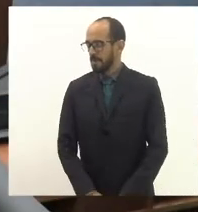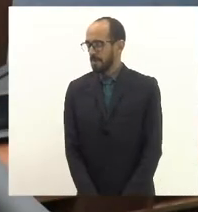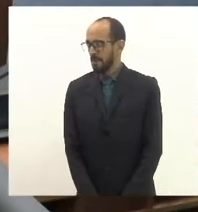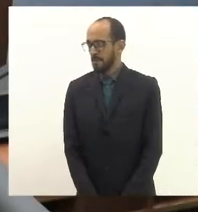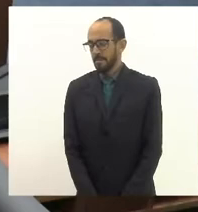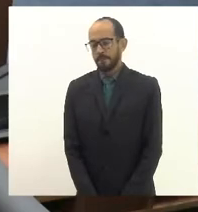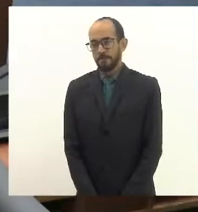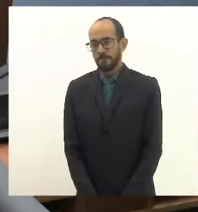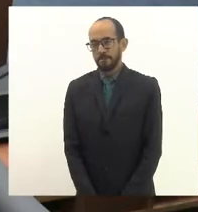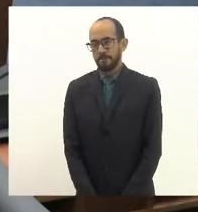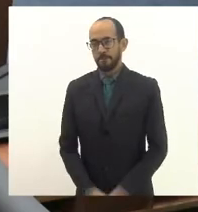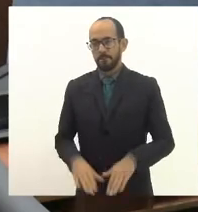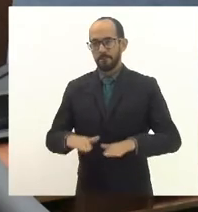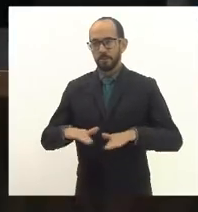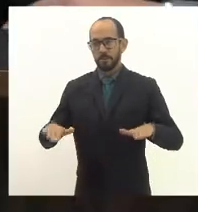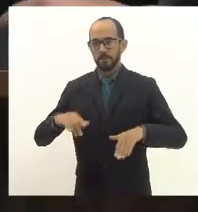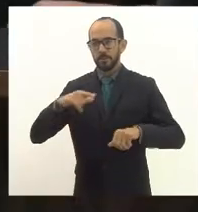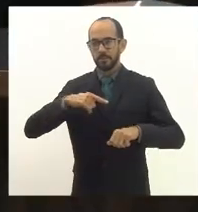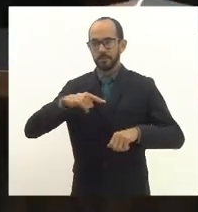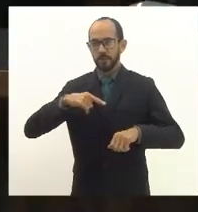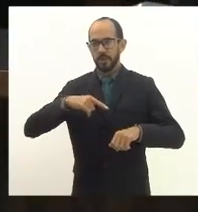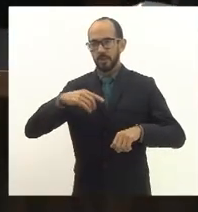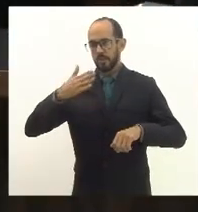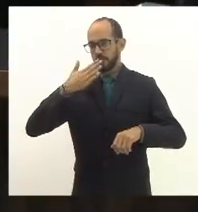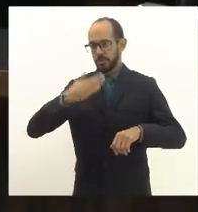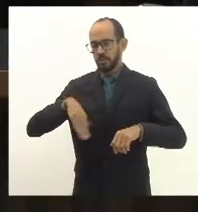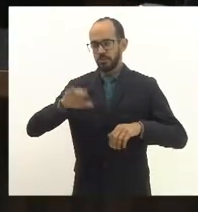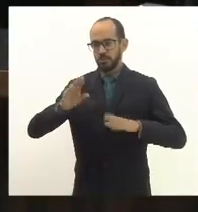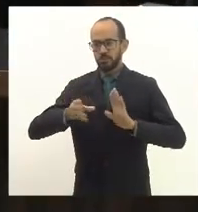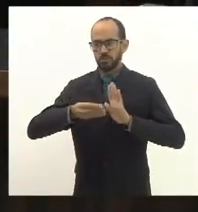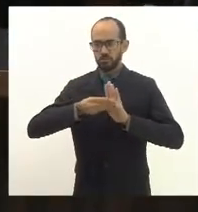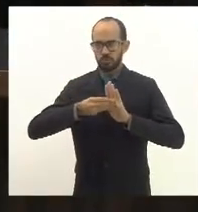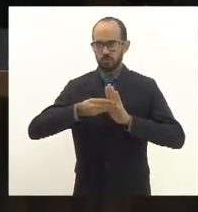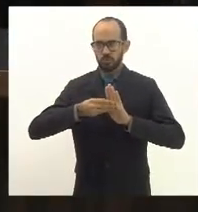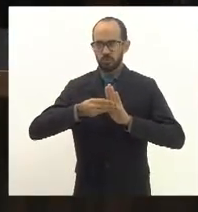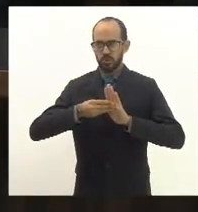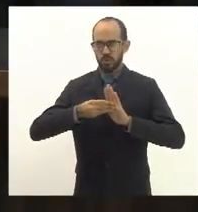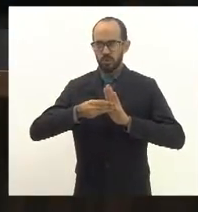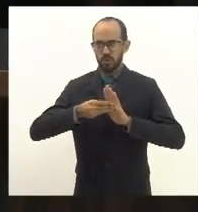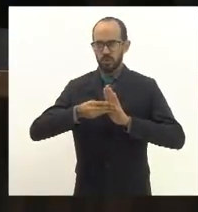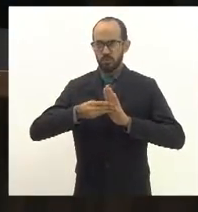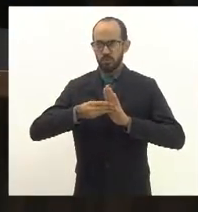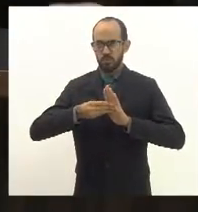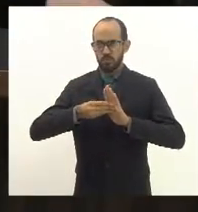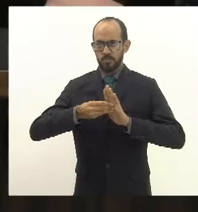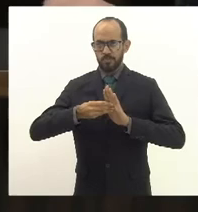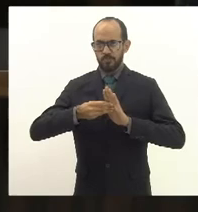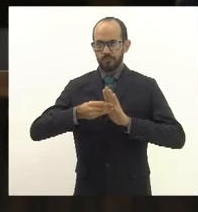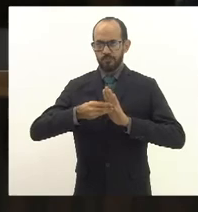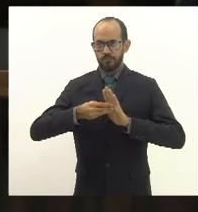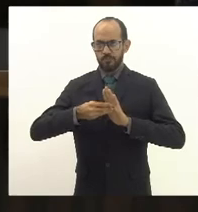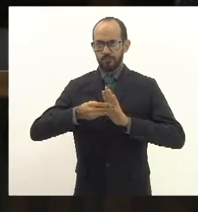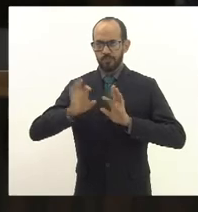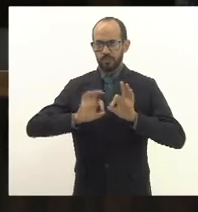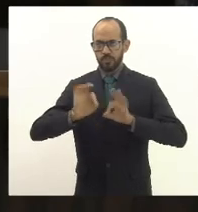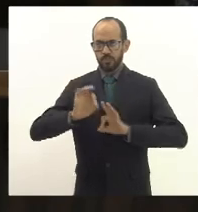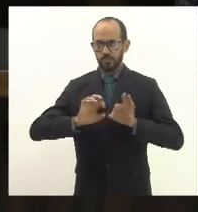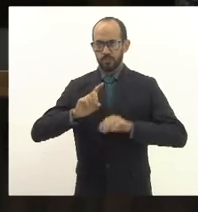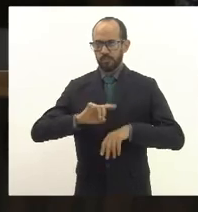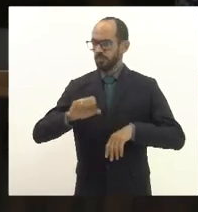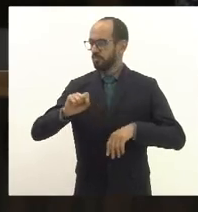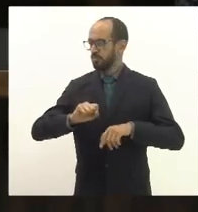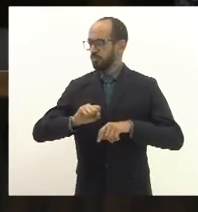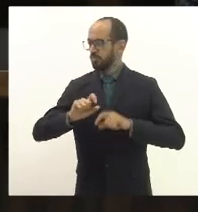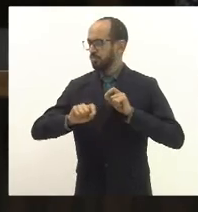Há sobre a mesa requerimentos de inclusão. Requer a inclusão na ordem do dia dos seguintes